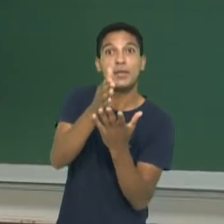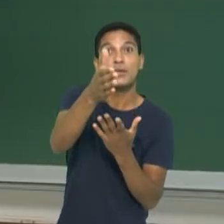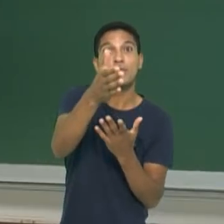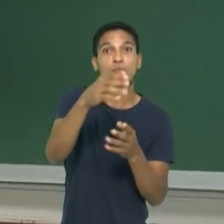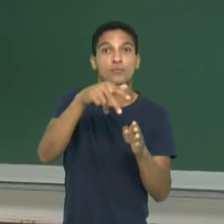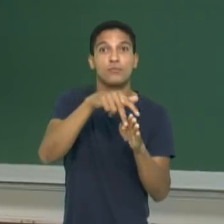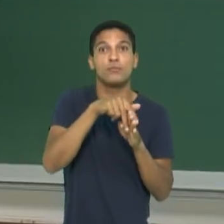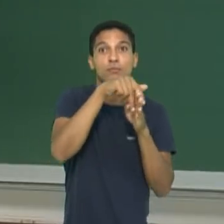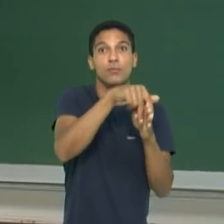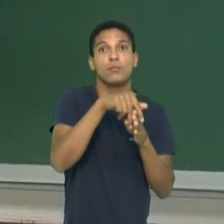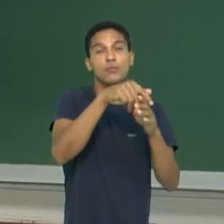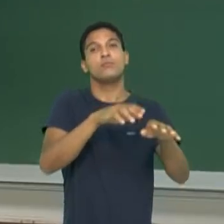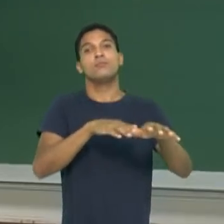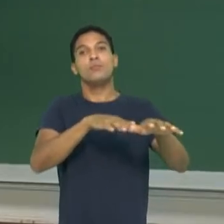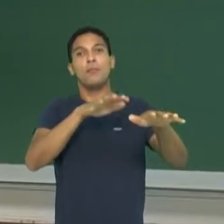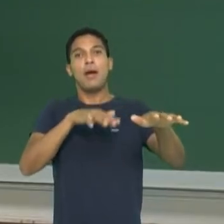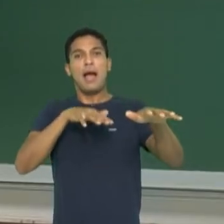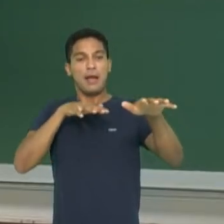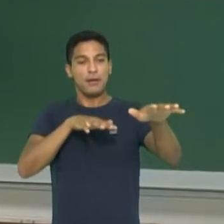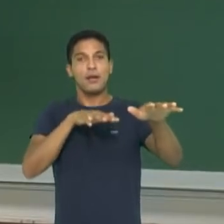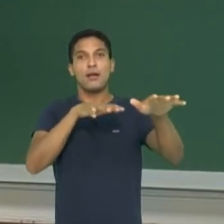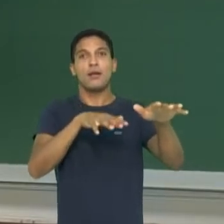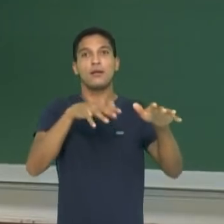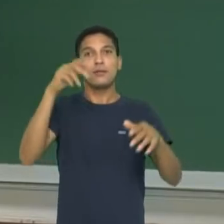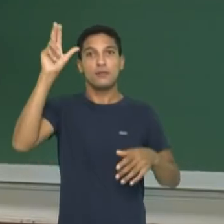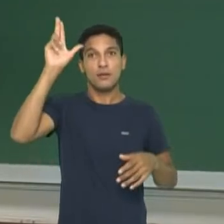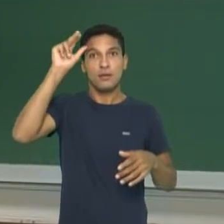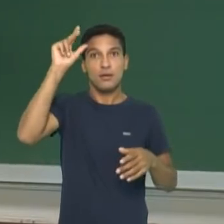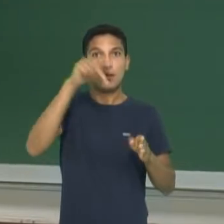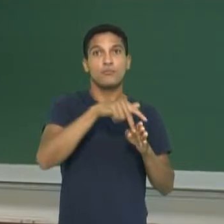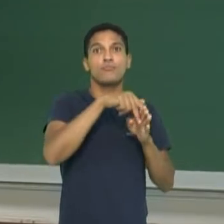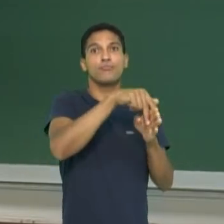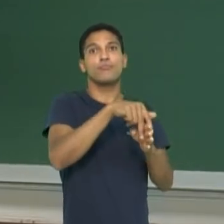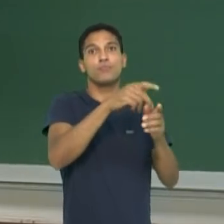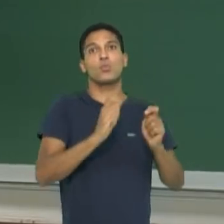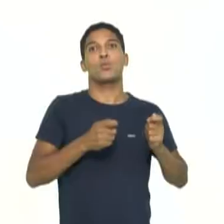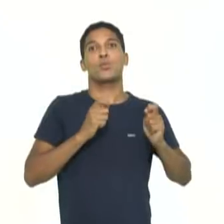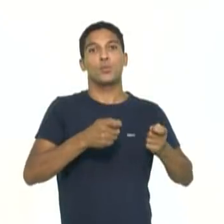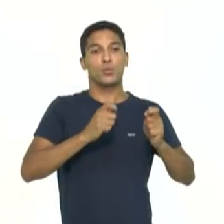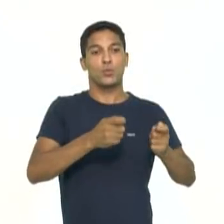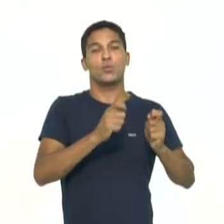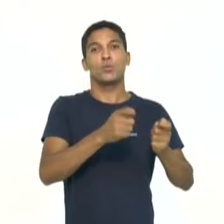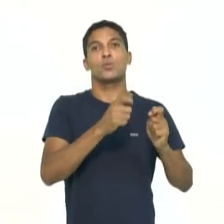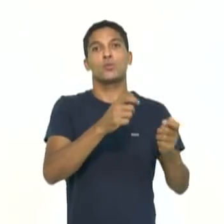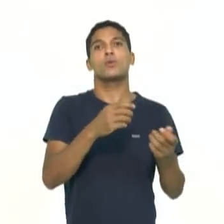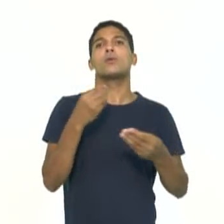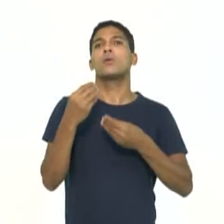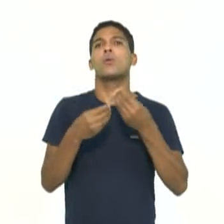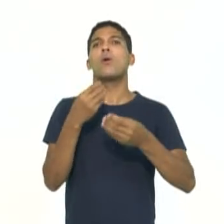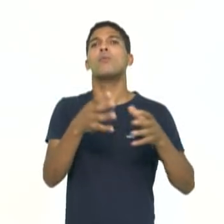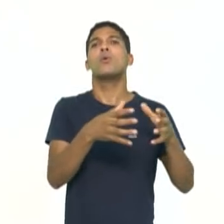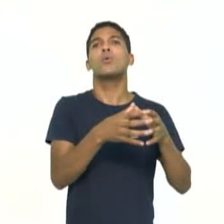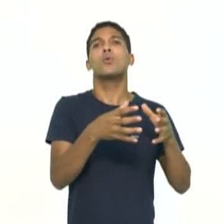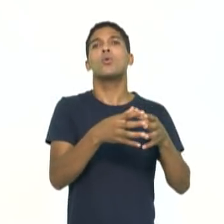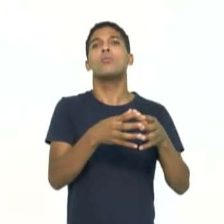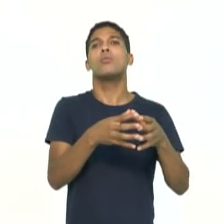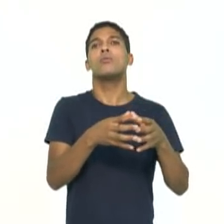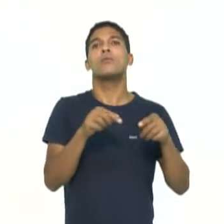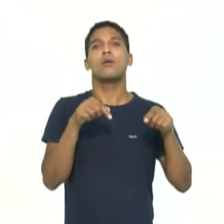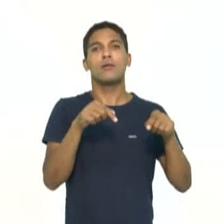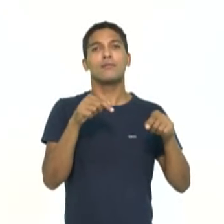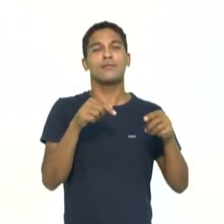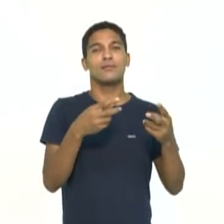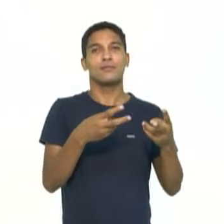na outra aula, a professora trouxe de volta para vocês não esquecerem como que era uma tropa de mulas.